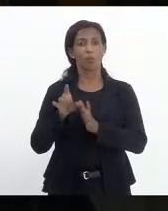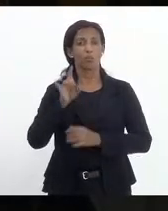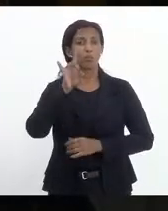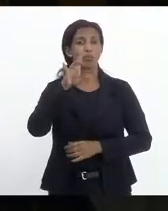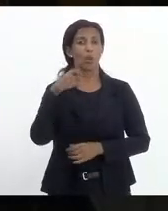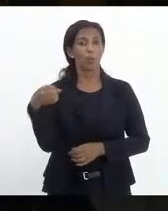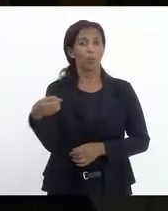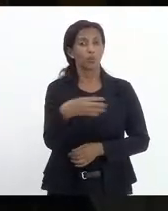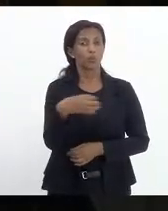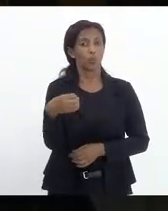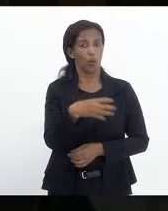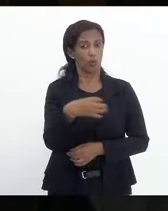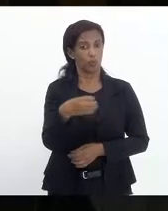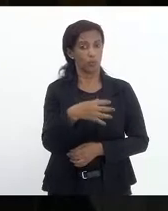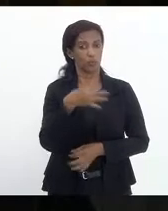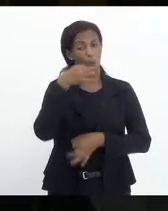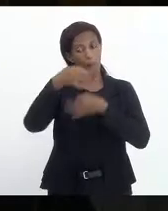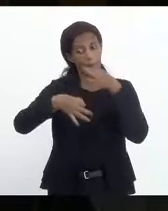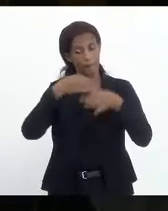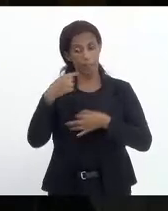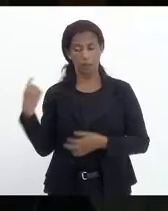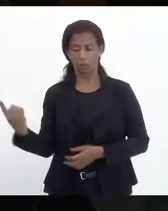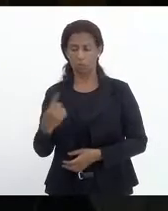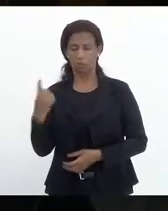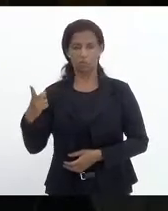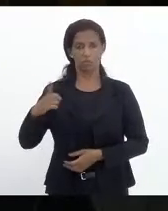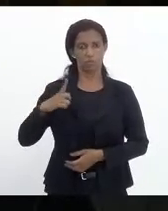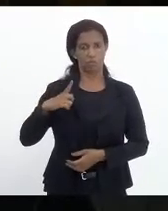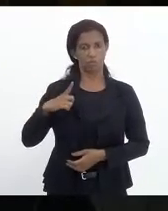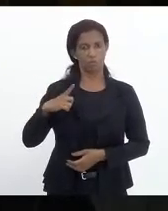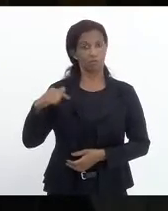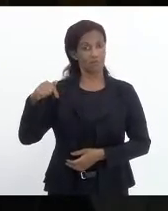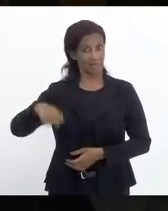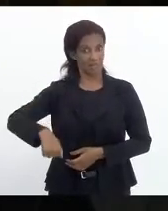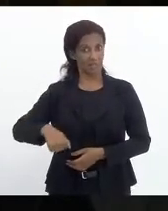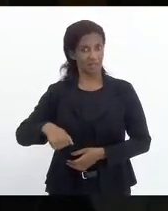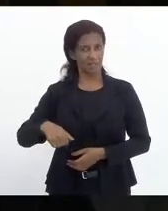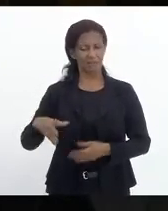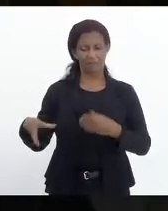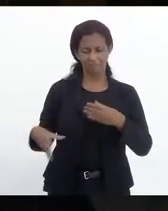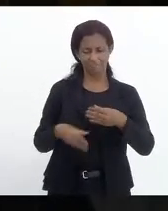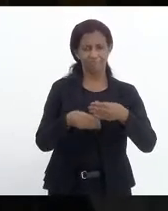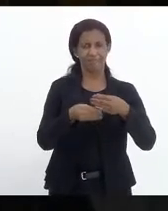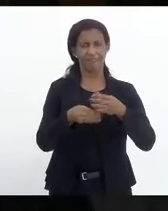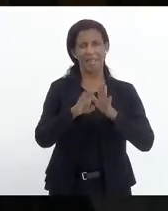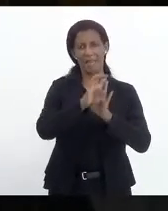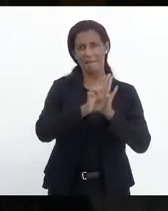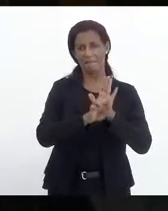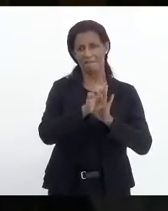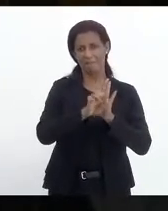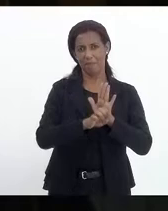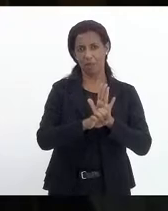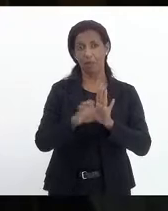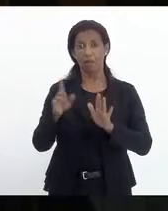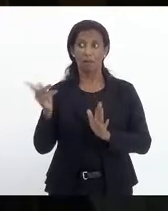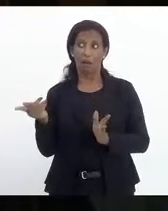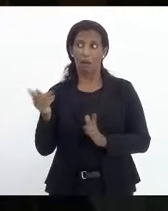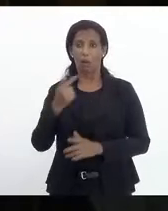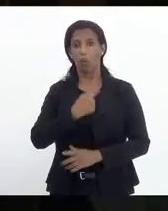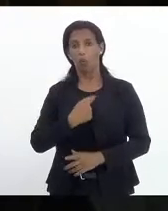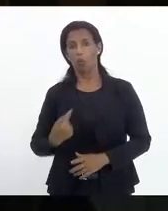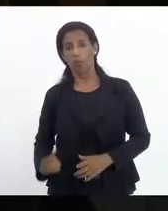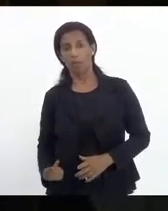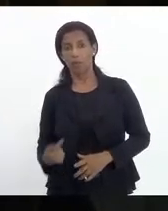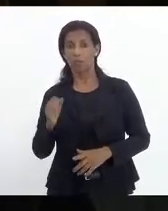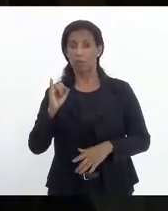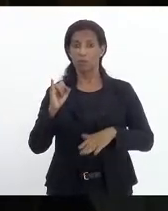na opinião que nós temos e essa casa emendar a e vai caber o governador Se for